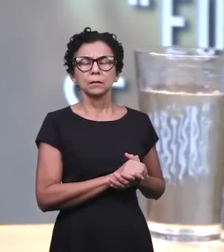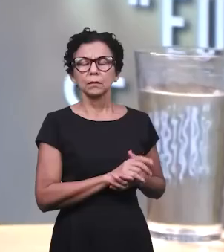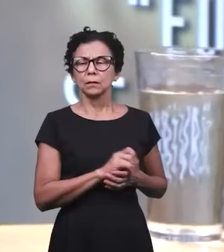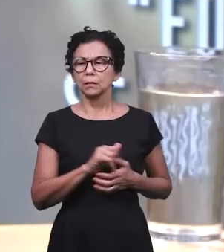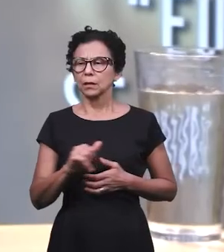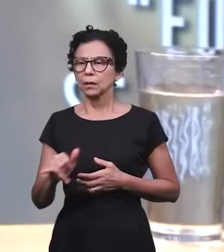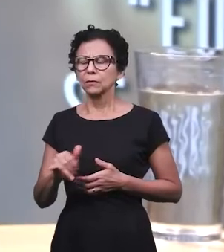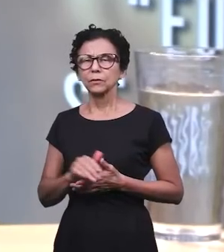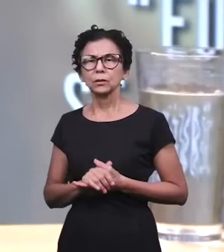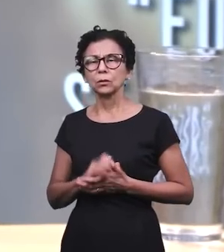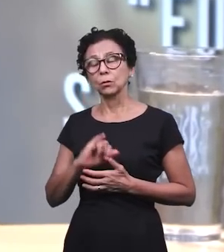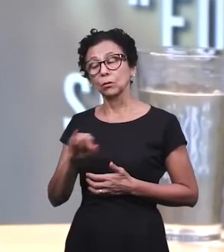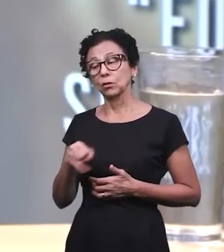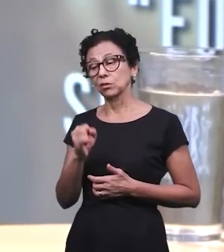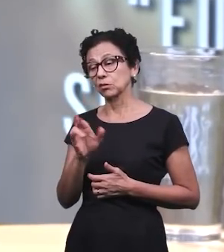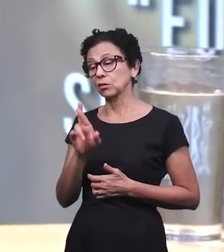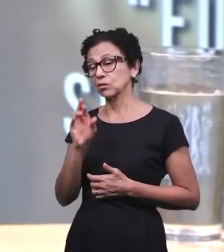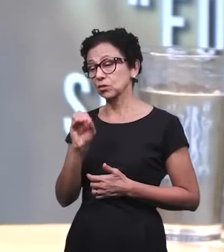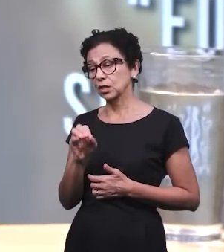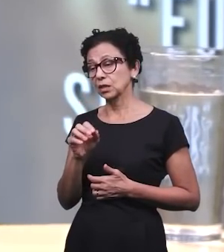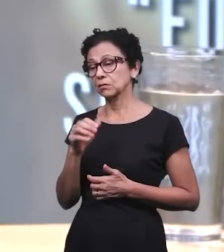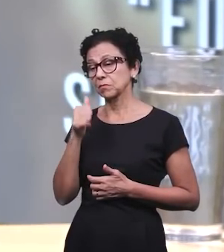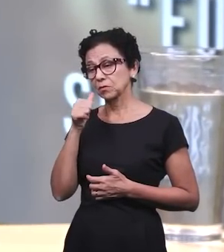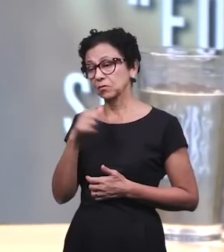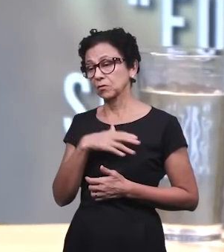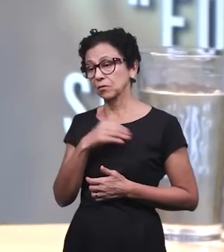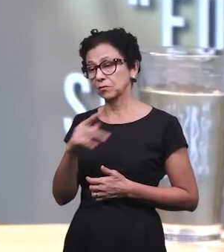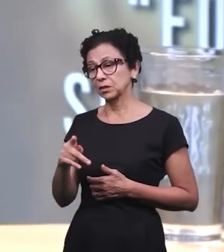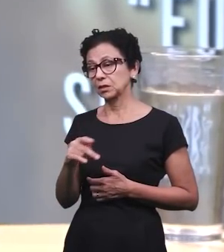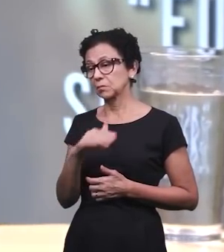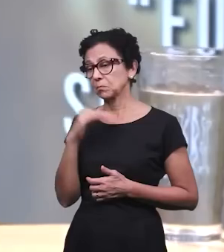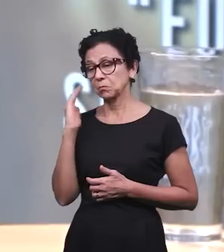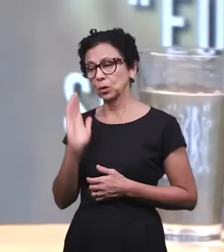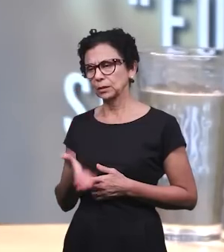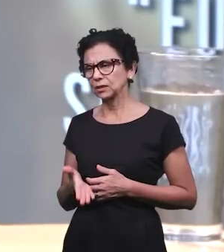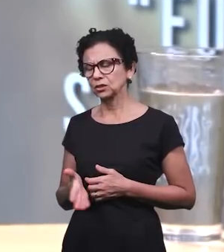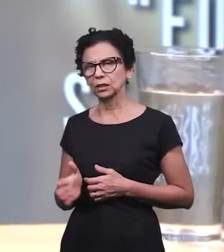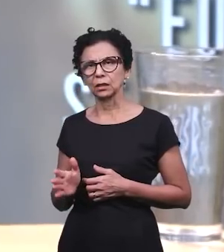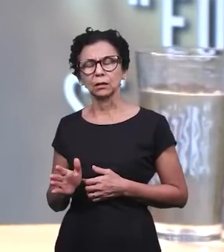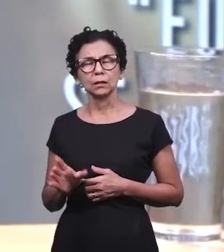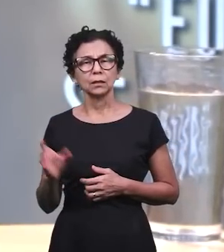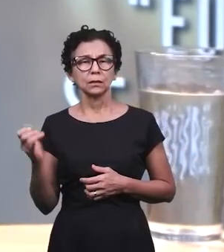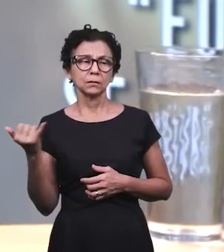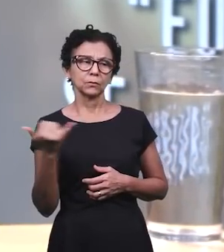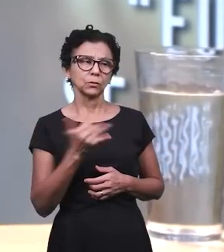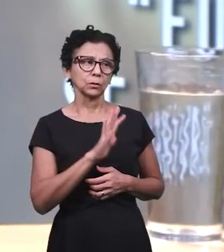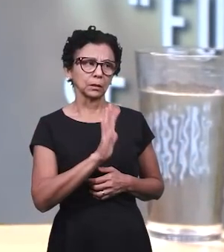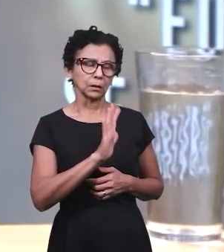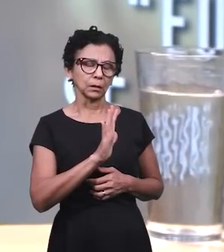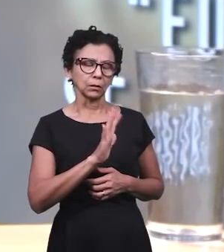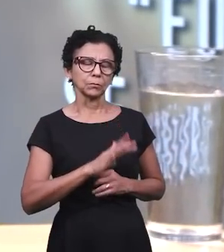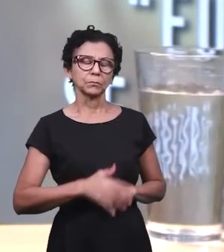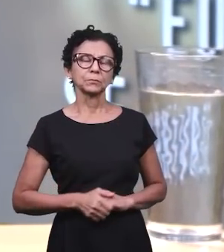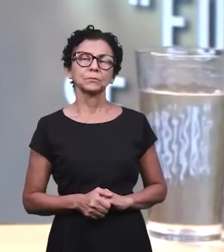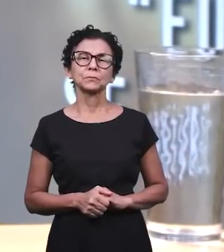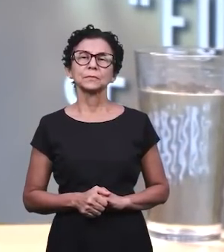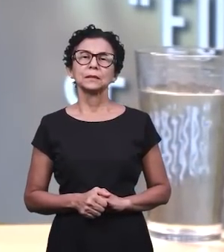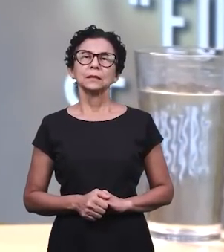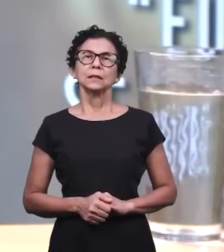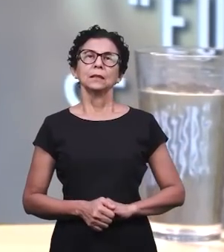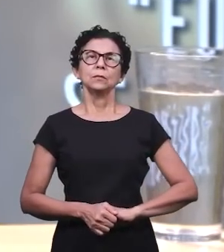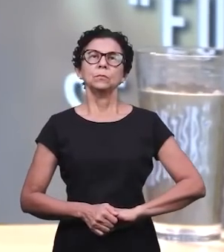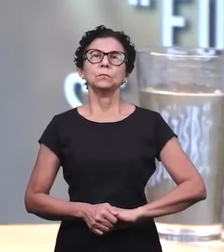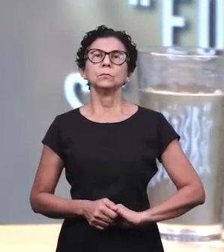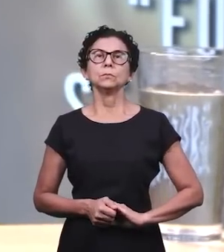fala com ele: não temas, mas crê somente. Então, o primeiro aspecto que eu queria deixar aqui para a gente começar a falar, né, Marcelo, é sobre esse